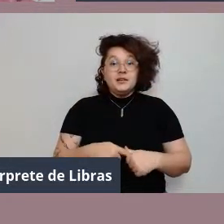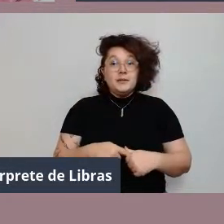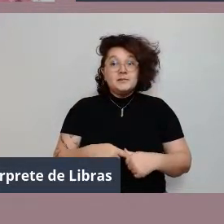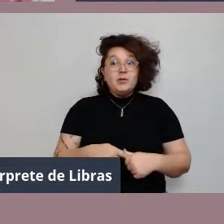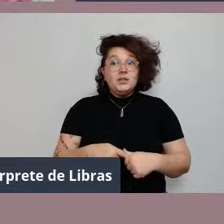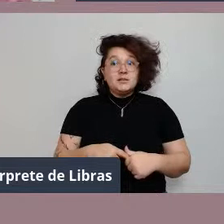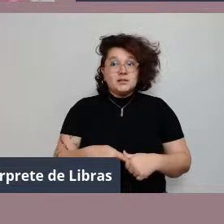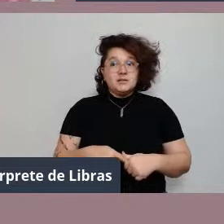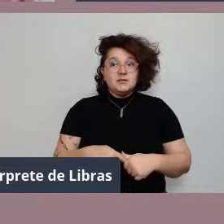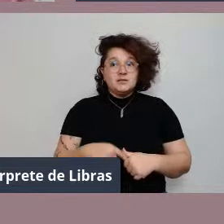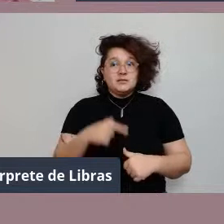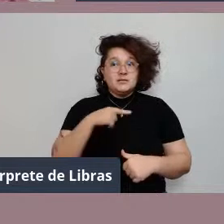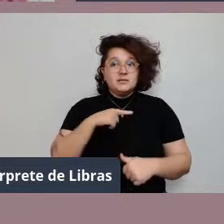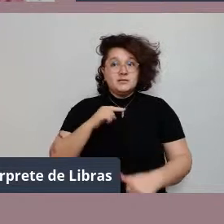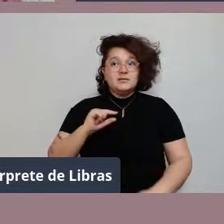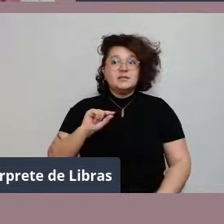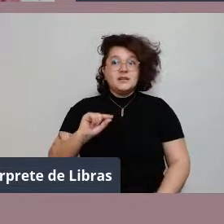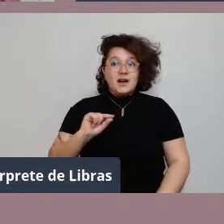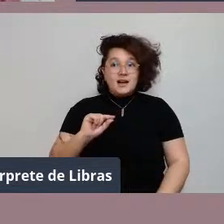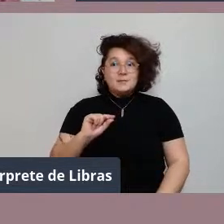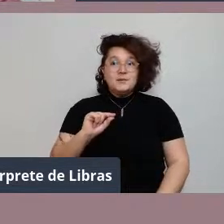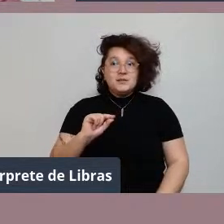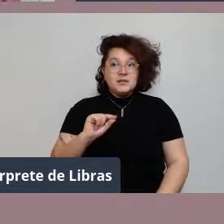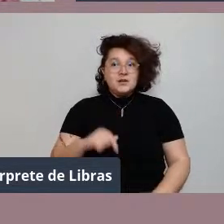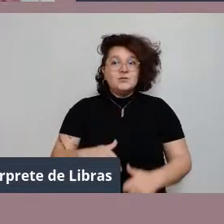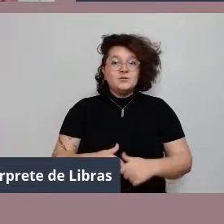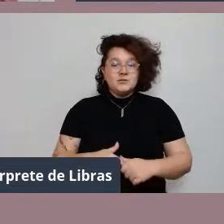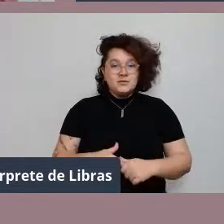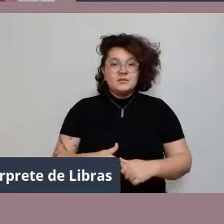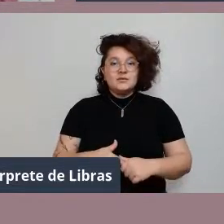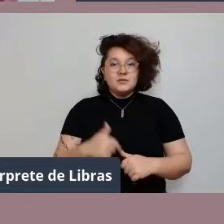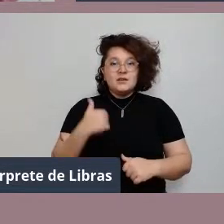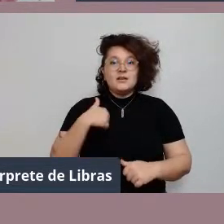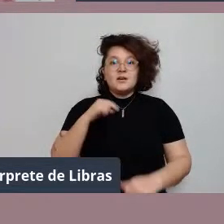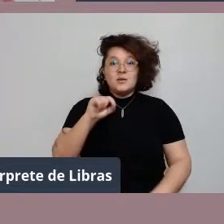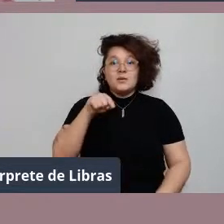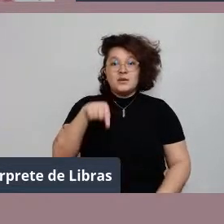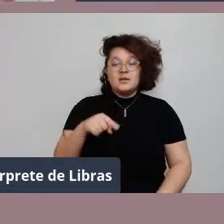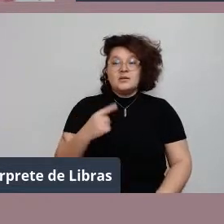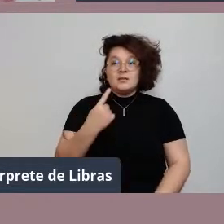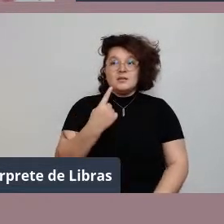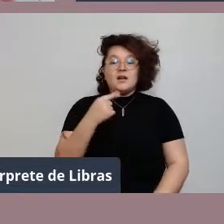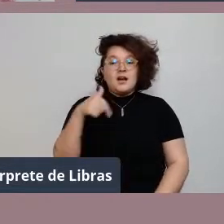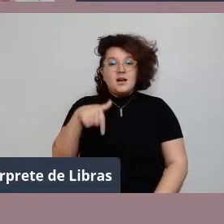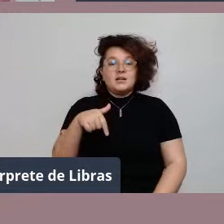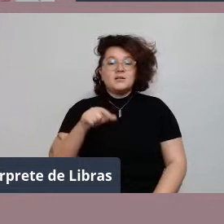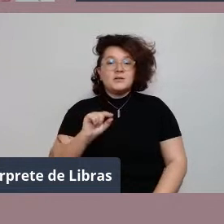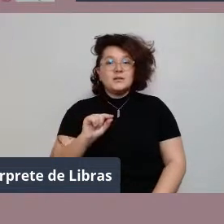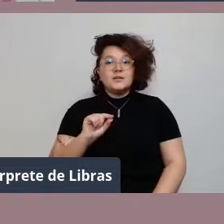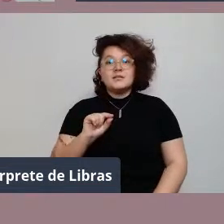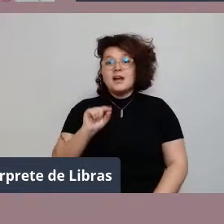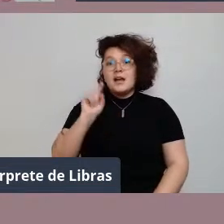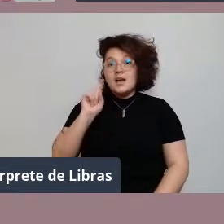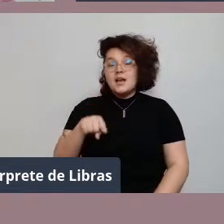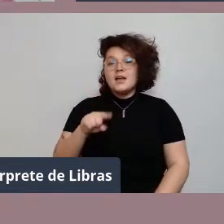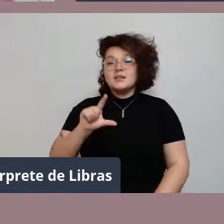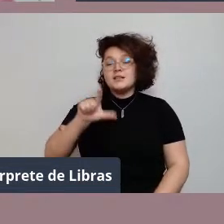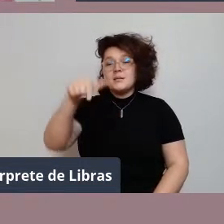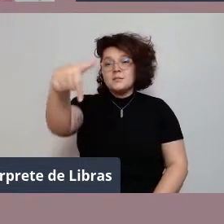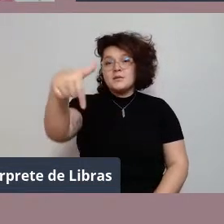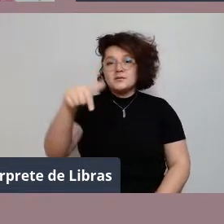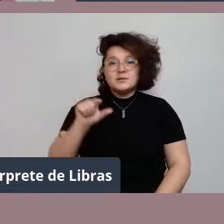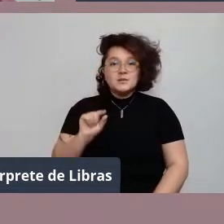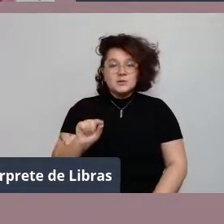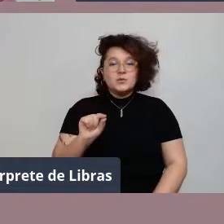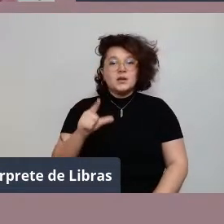Ana Maria, então você escreveu esse texto logo após o encontro com Clarice, em 1975? Não, eu escrevi logo após uma